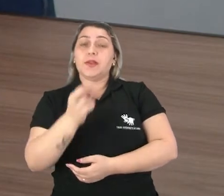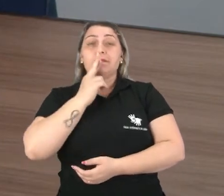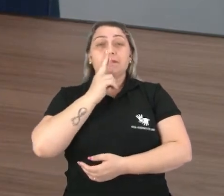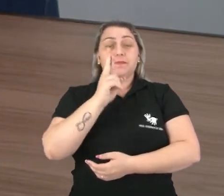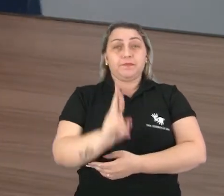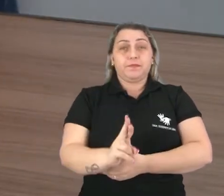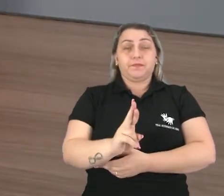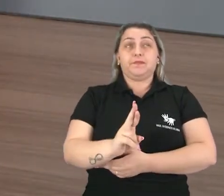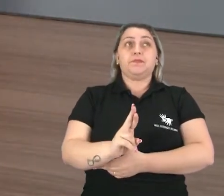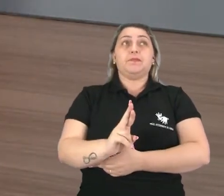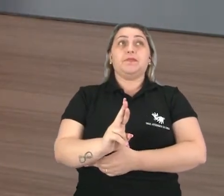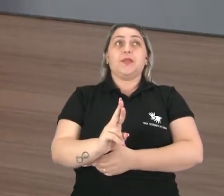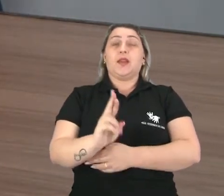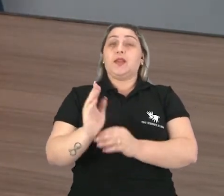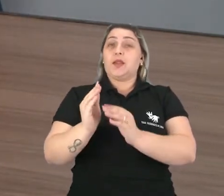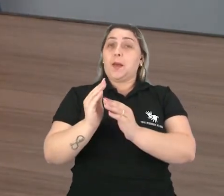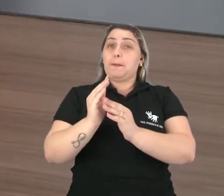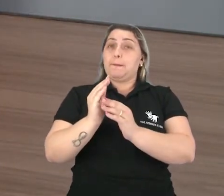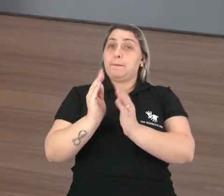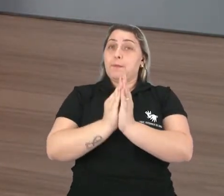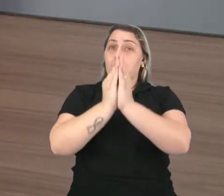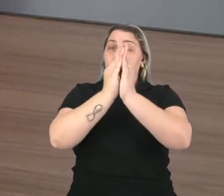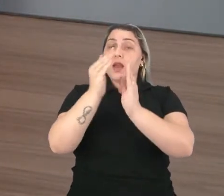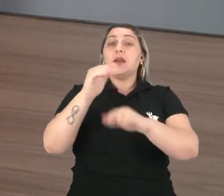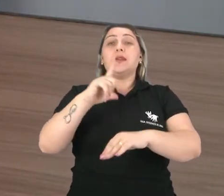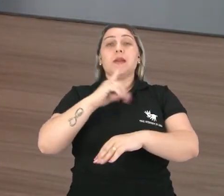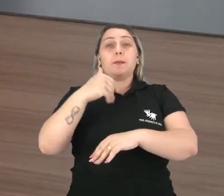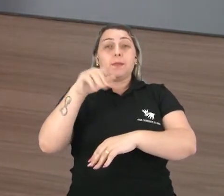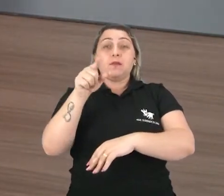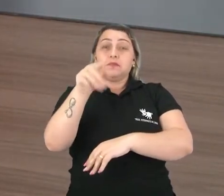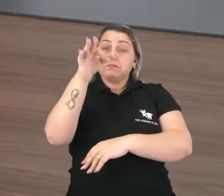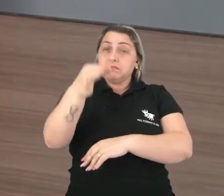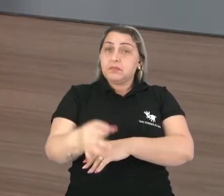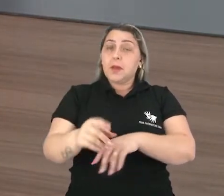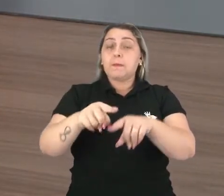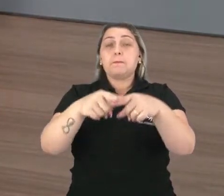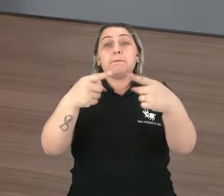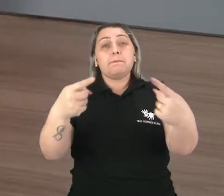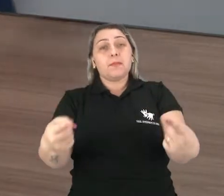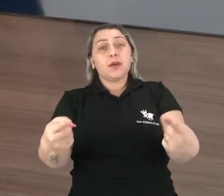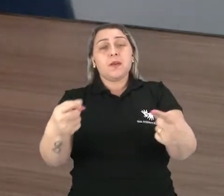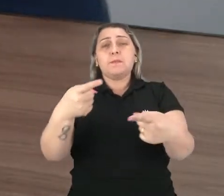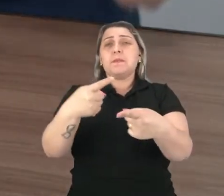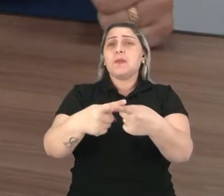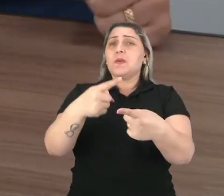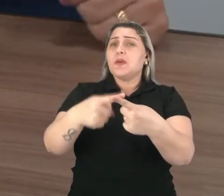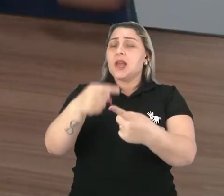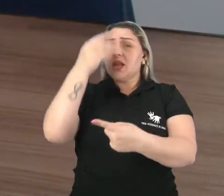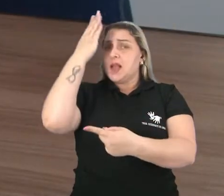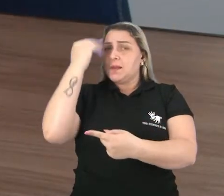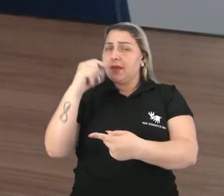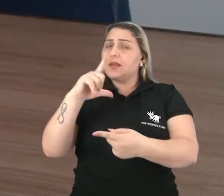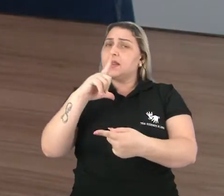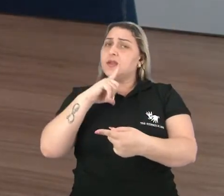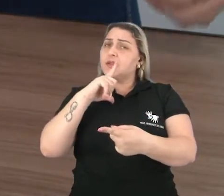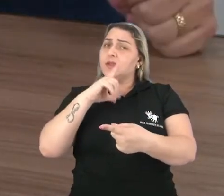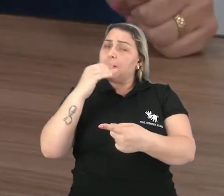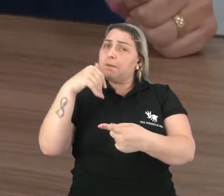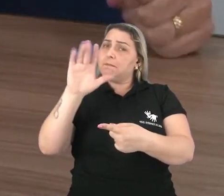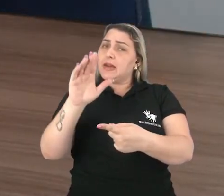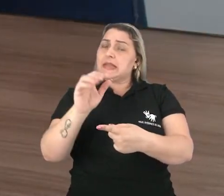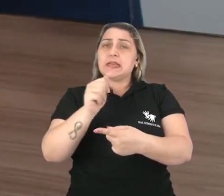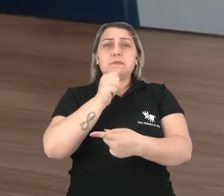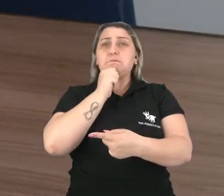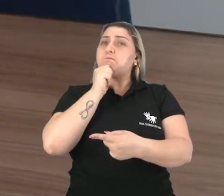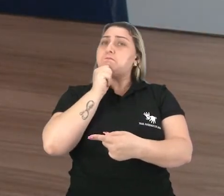respondeu que na coleção de bonecos tem mais, você acertou. Mas Por que sabemos que tem mais mesmo sem